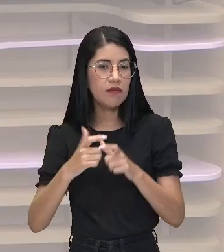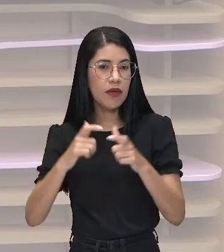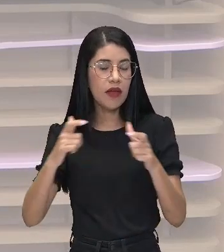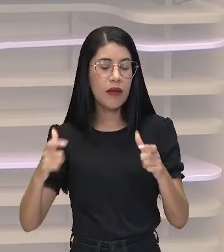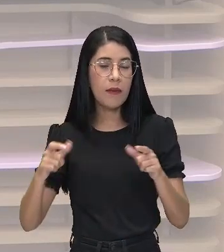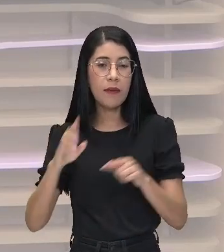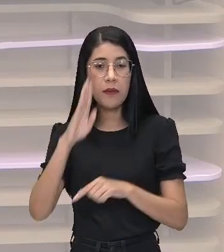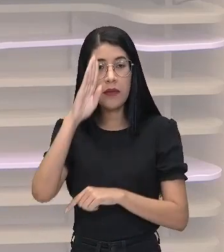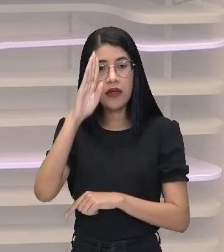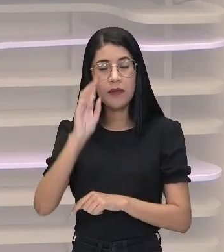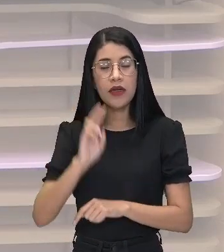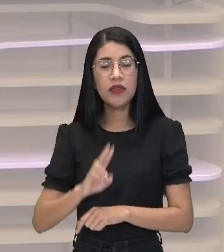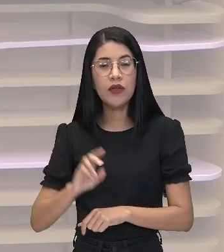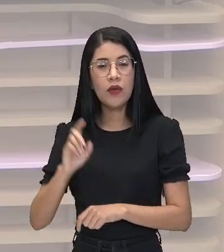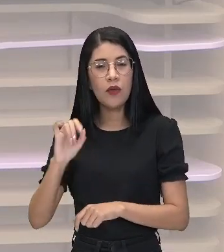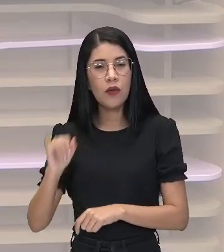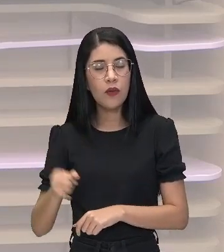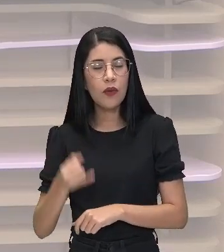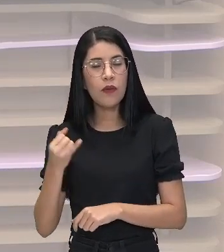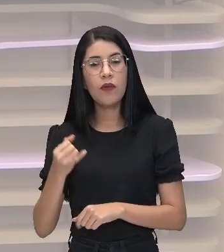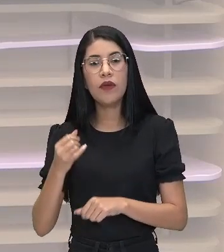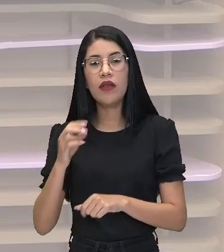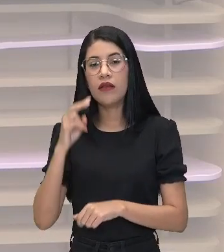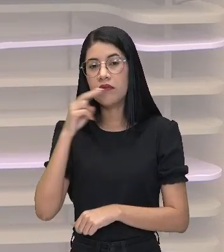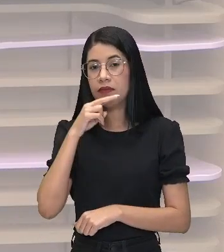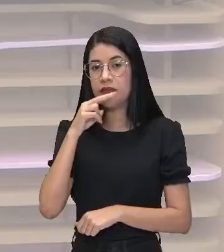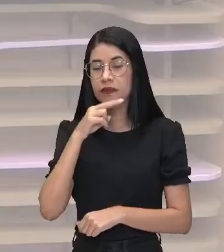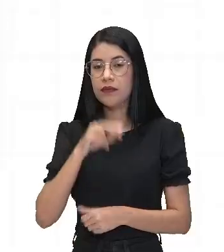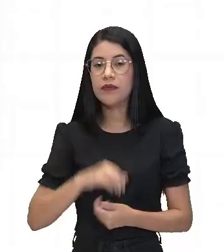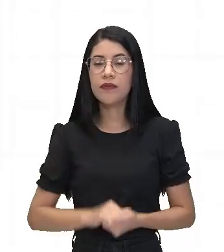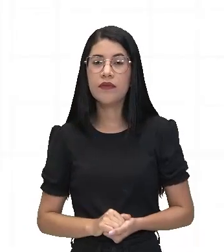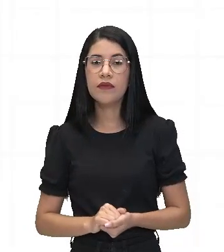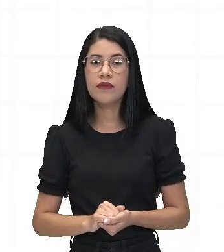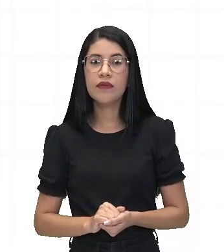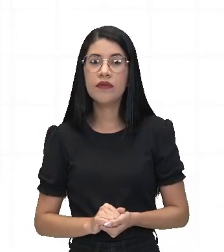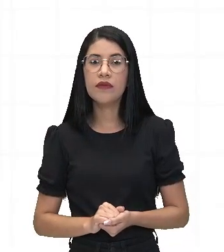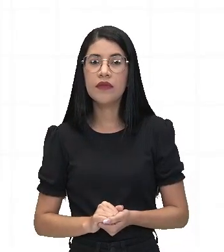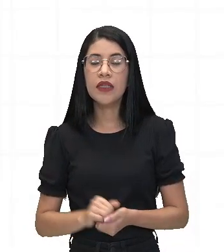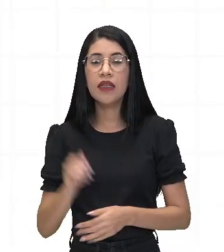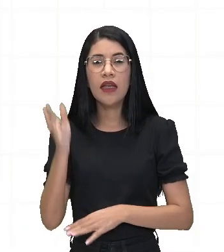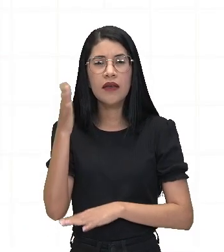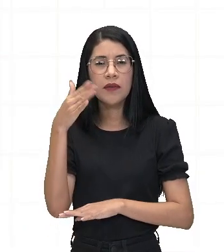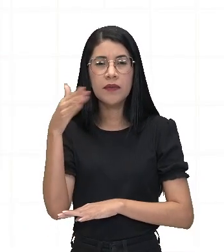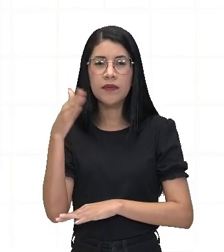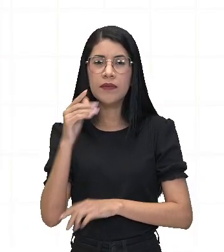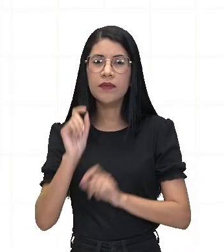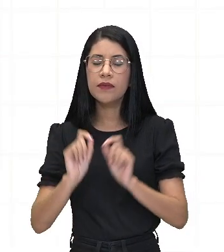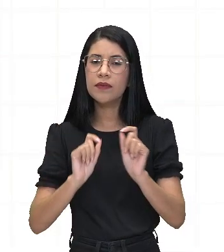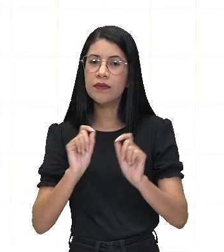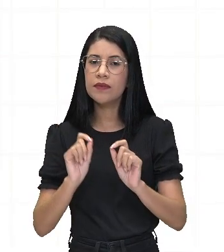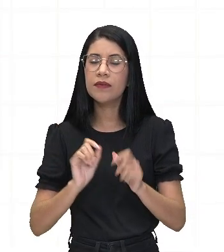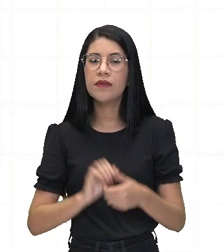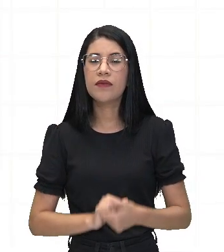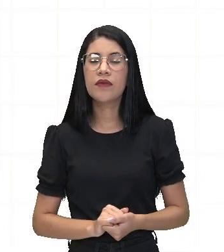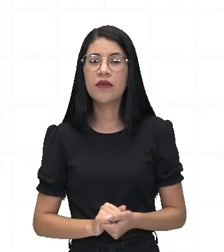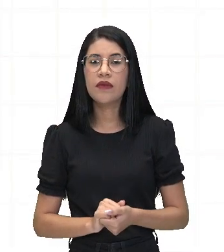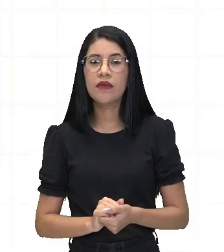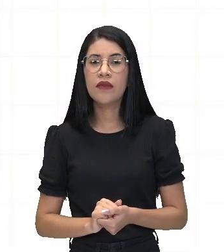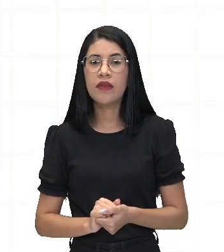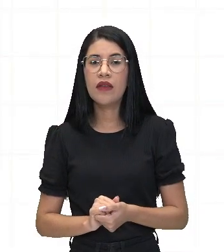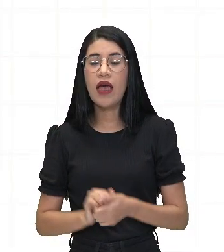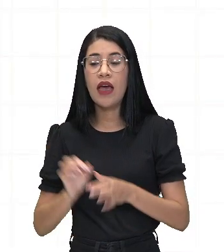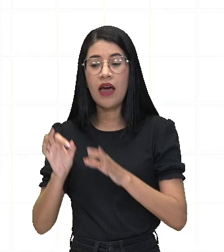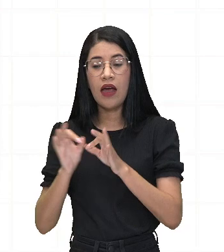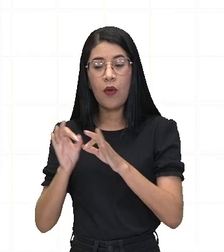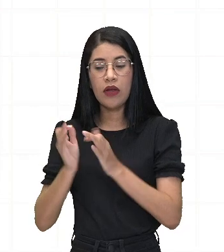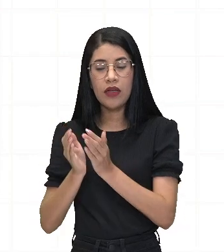principalmente da cana-de-açúcar. Então, nós temos as bandeiras que foram aí expedições, né,